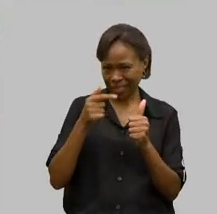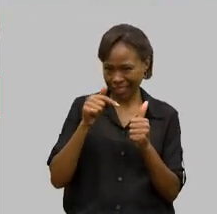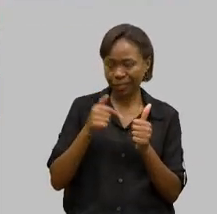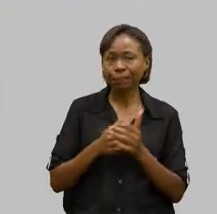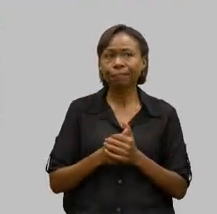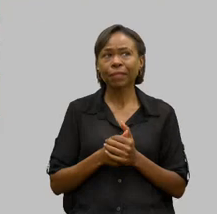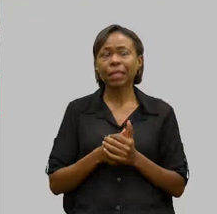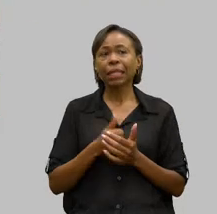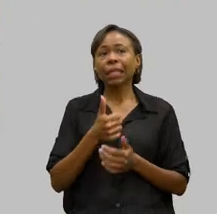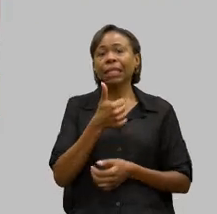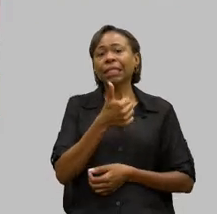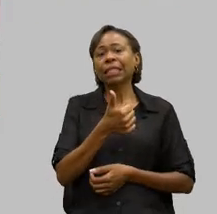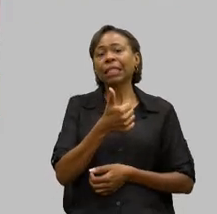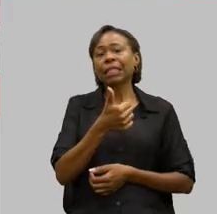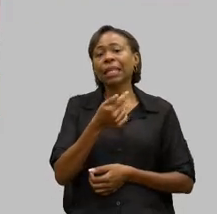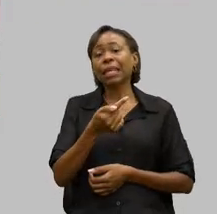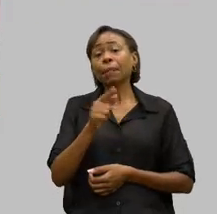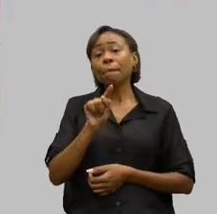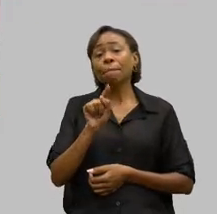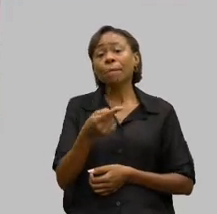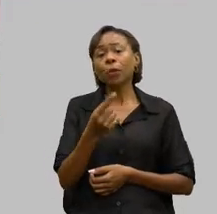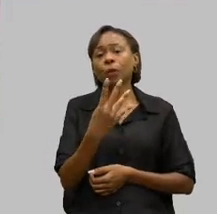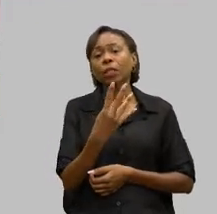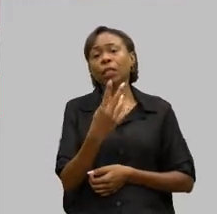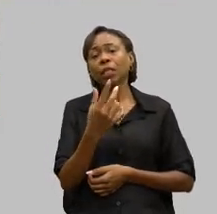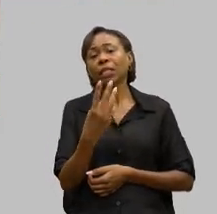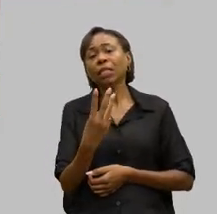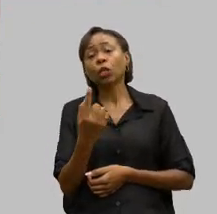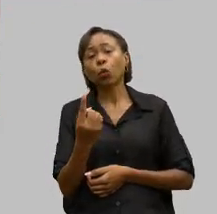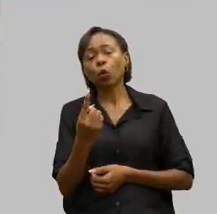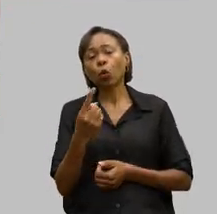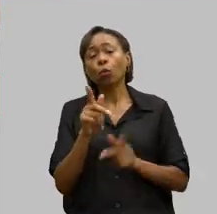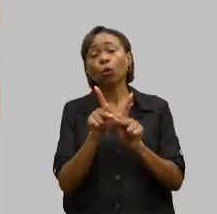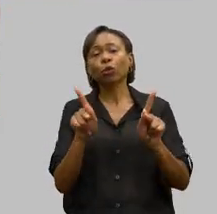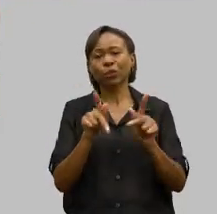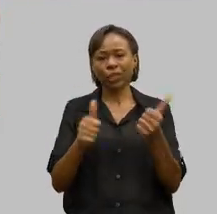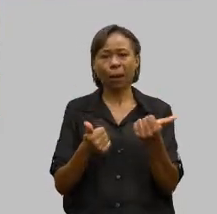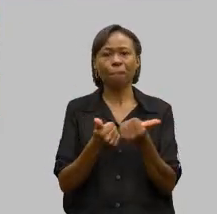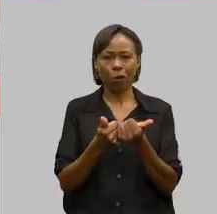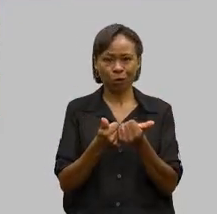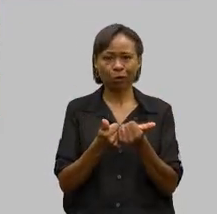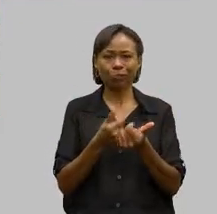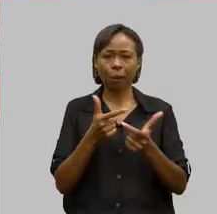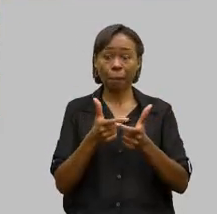.461 professores de apoio na nossa rede hoje, tem aumentado ano a ano.